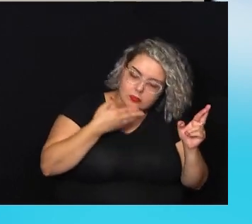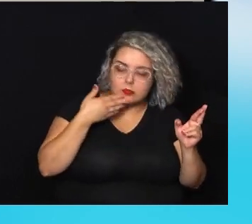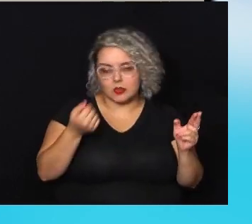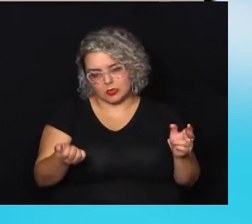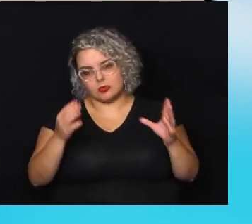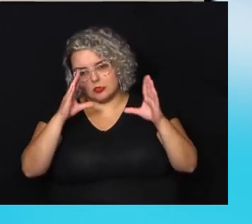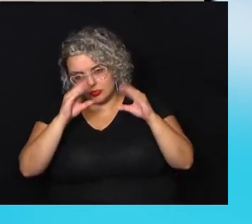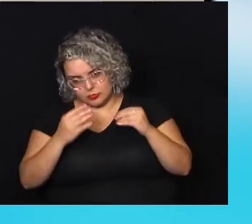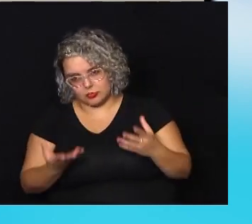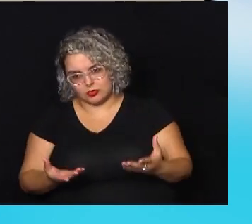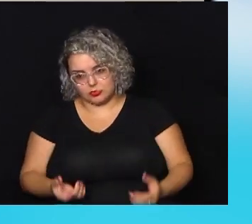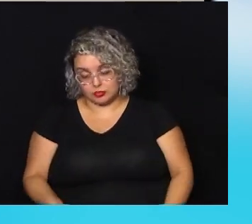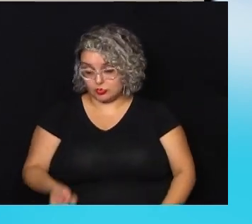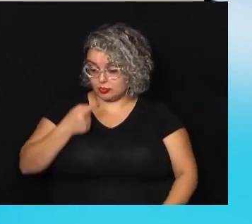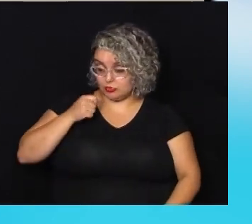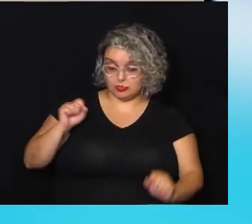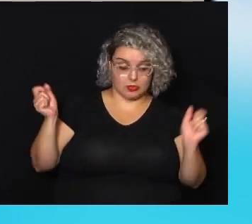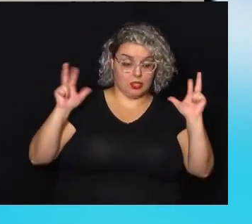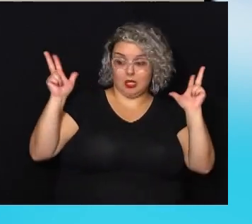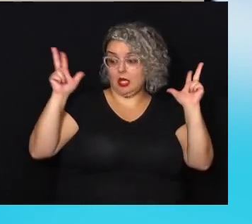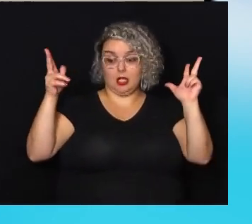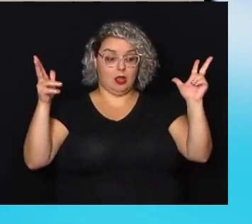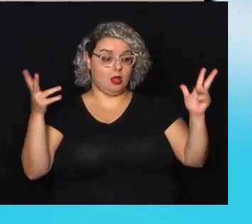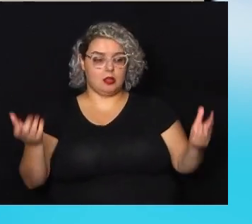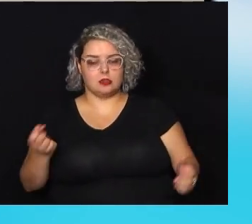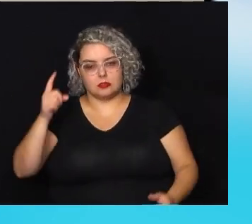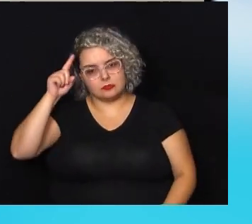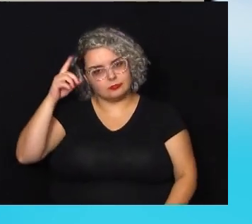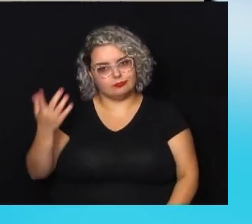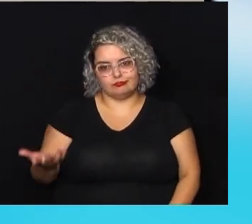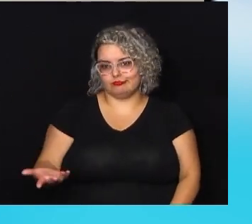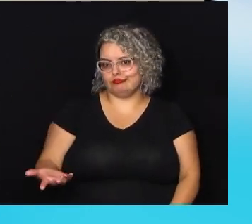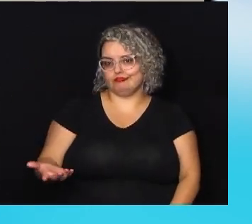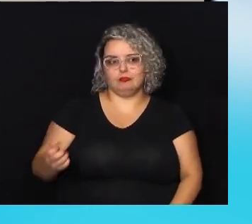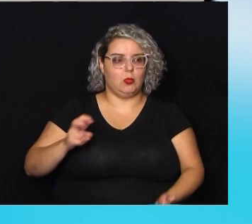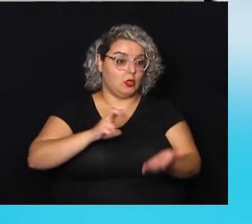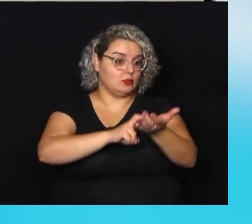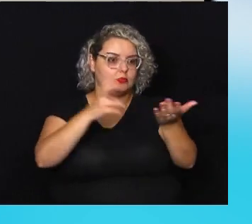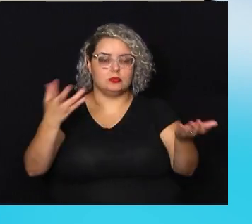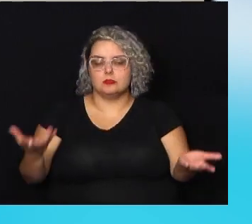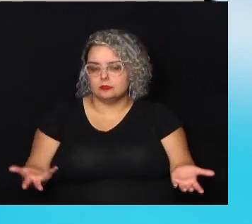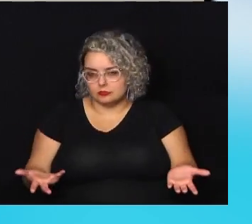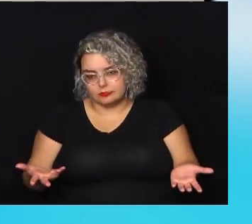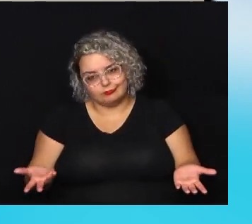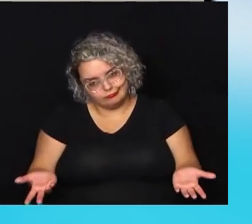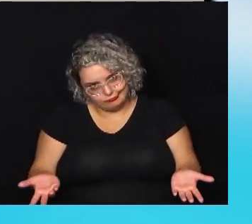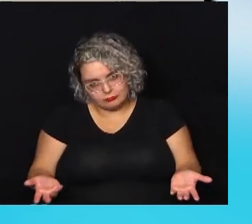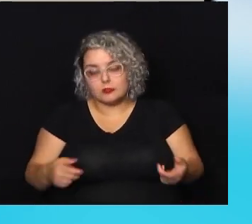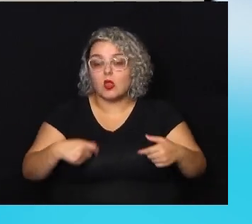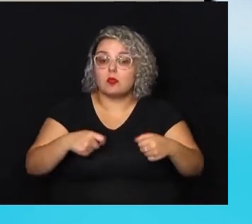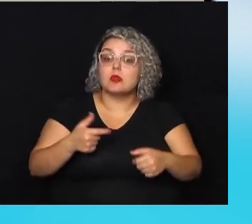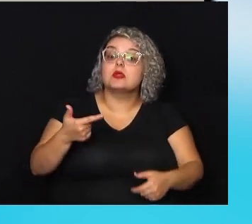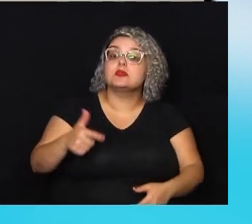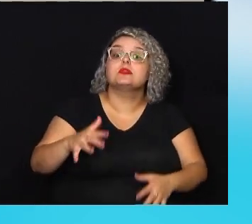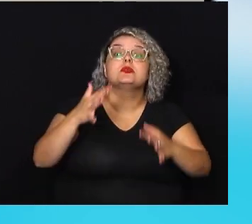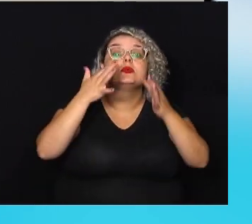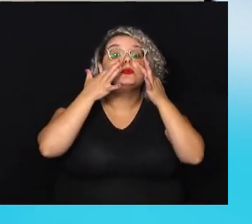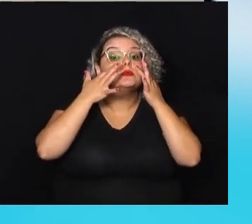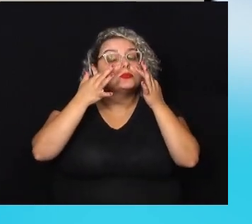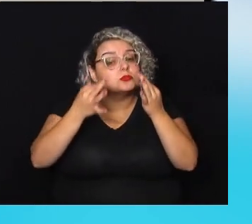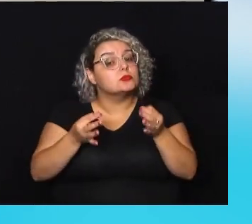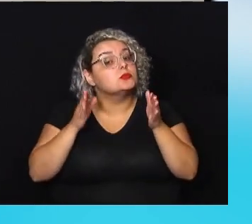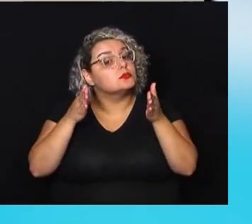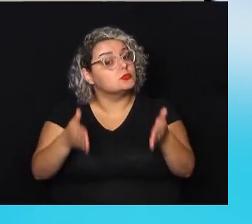de eu uso um remédio para dormir melhor à noite e eu uso um remédio para ficar melhor acordado de dia. Então, a